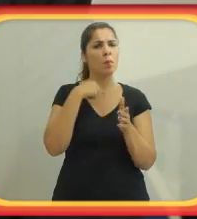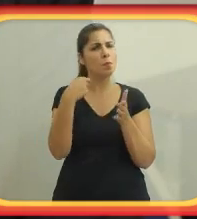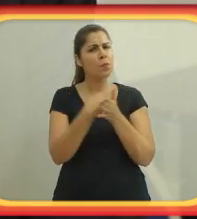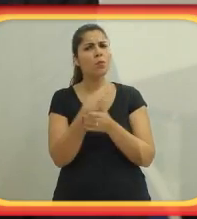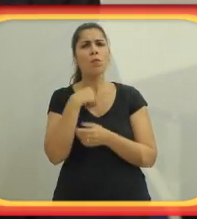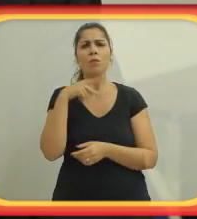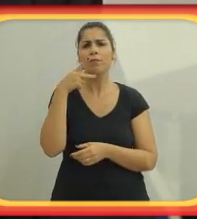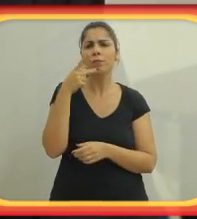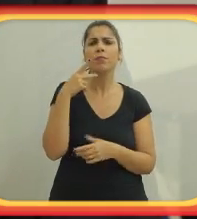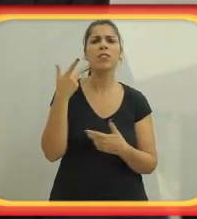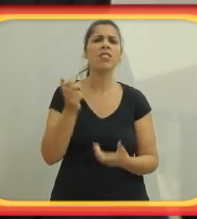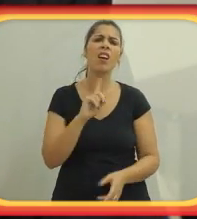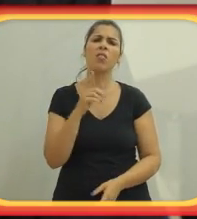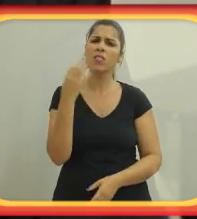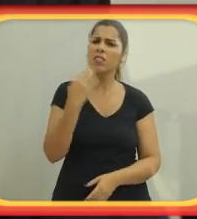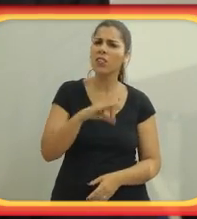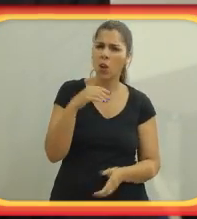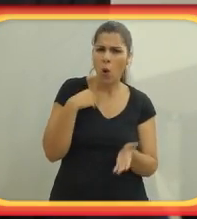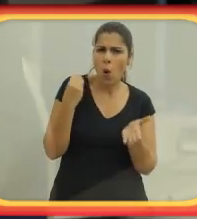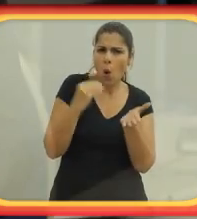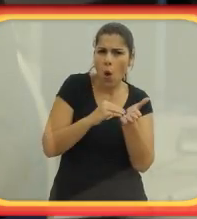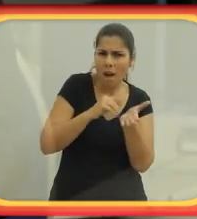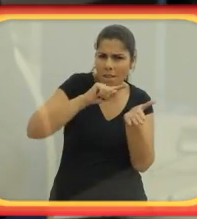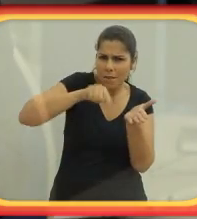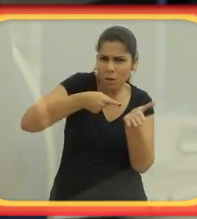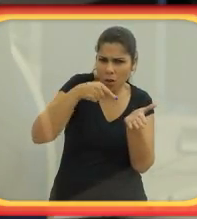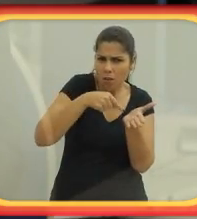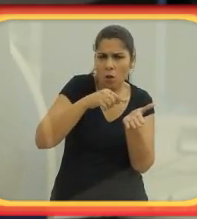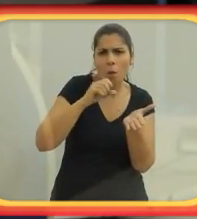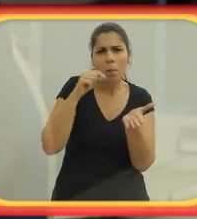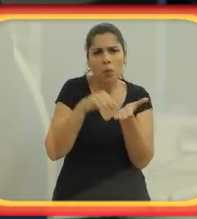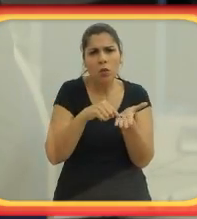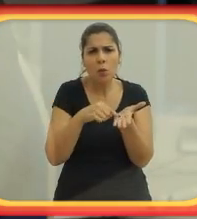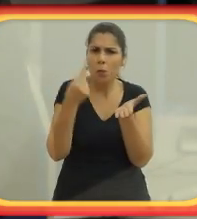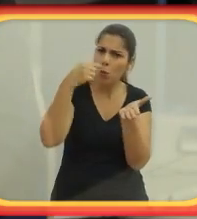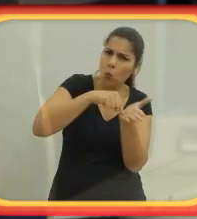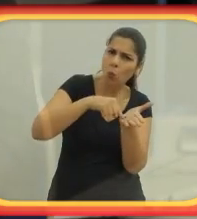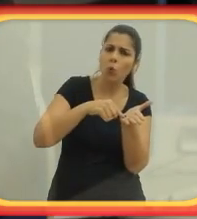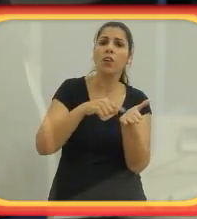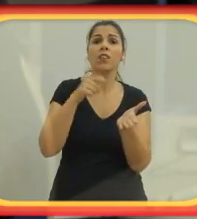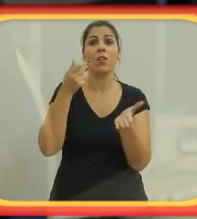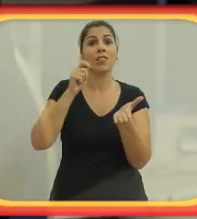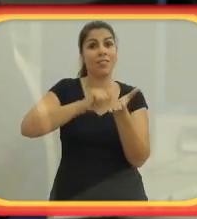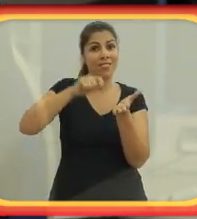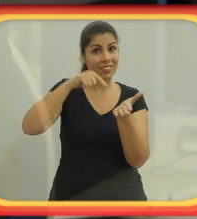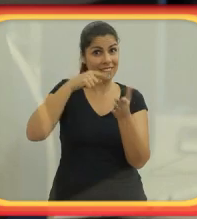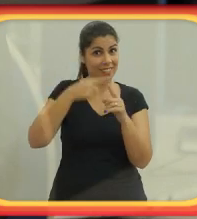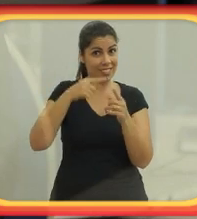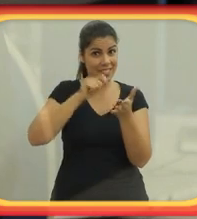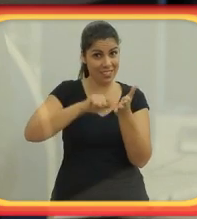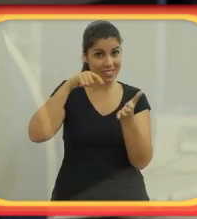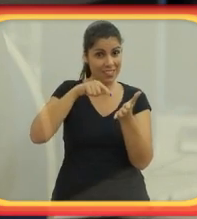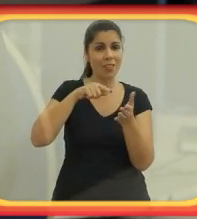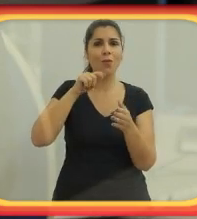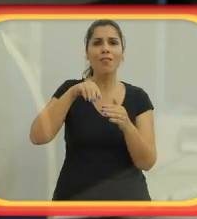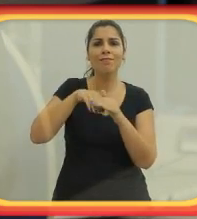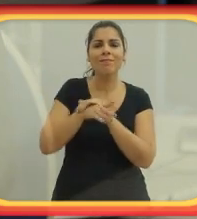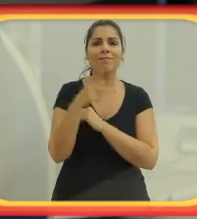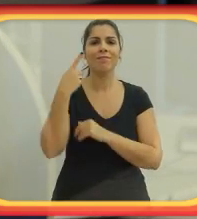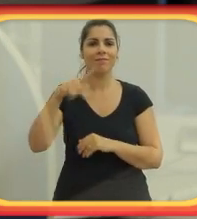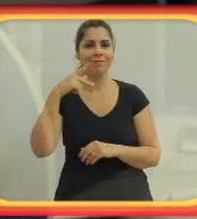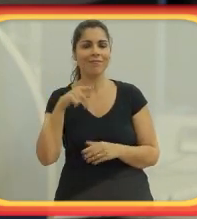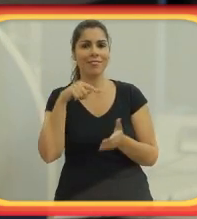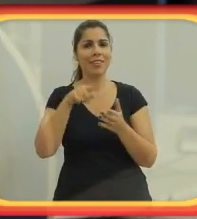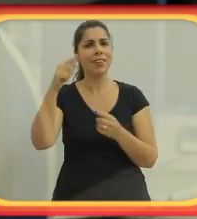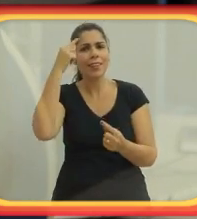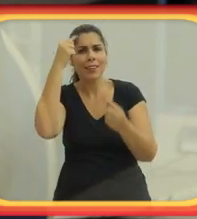está legal. Então ela pegava orientação na parte de português, né? Ela me perguntava, eu falei: não, tá certo, tá,